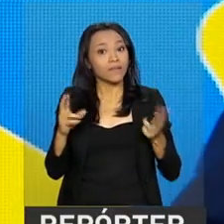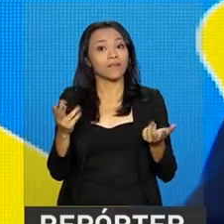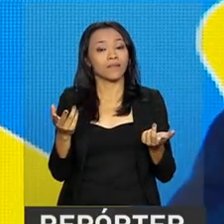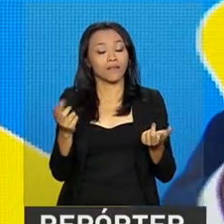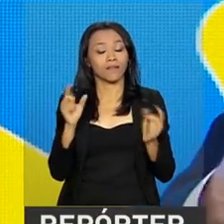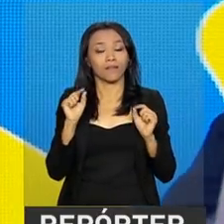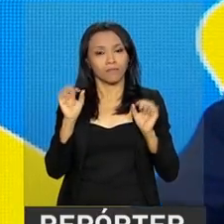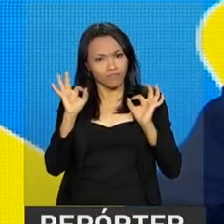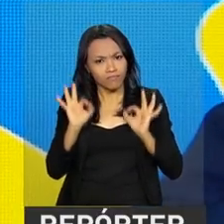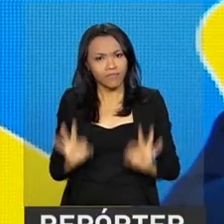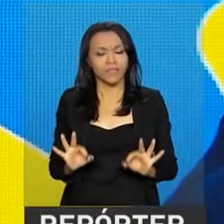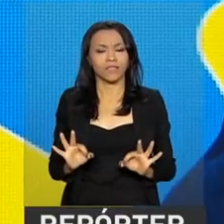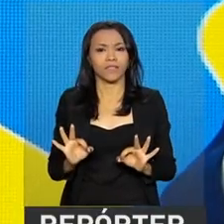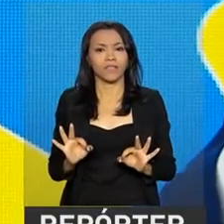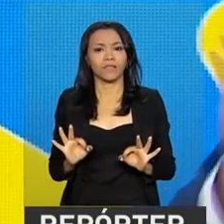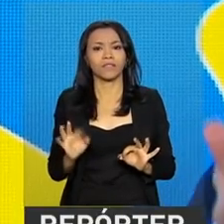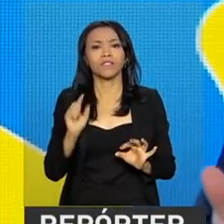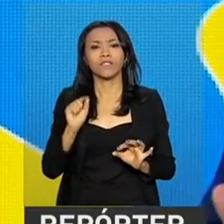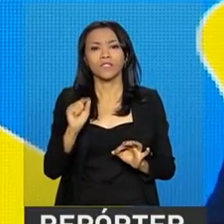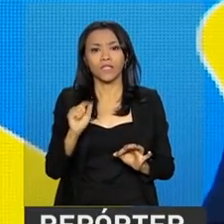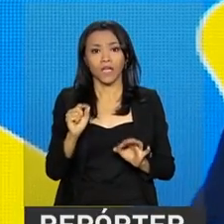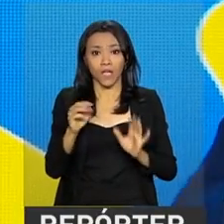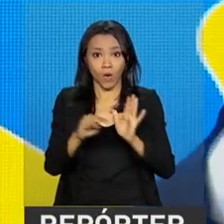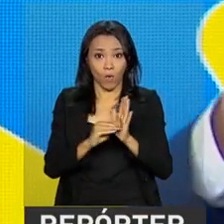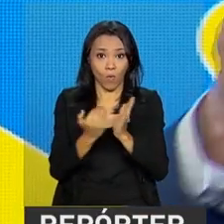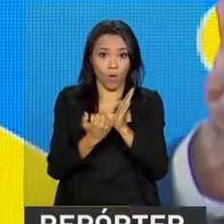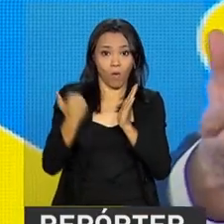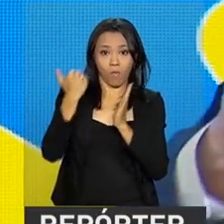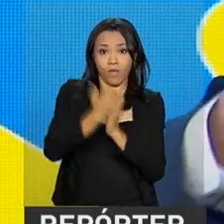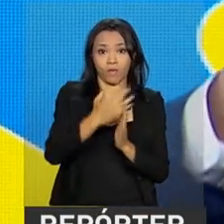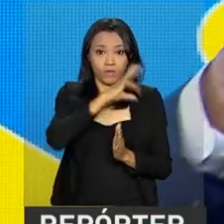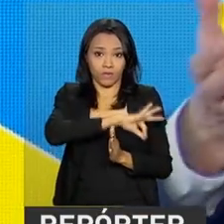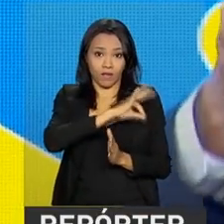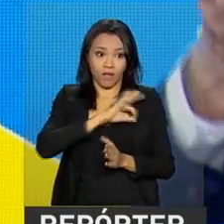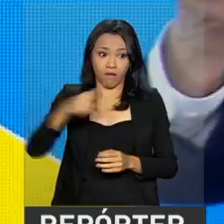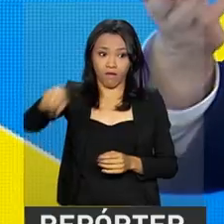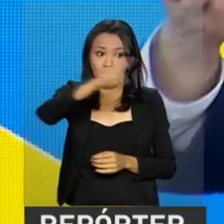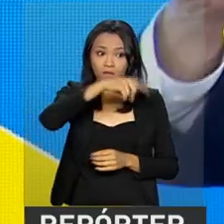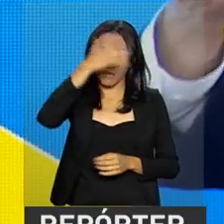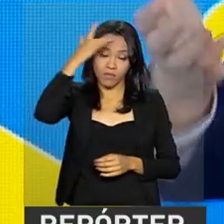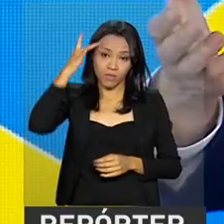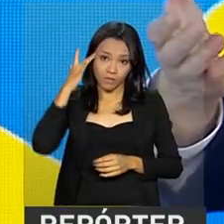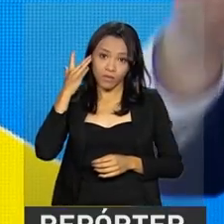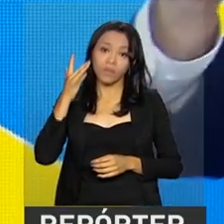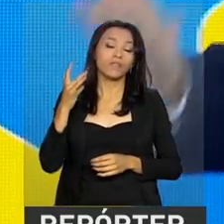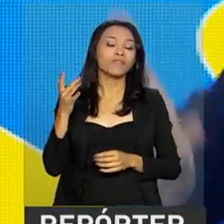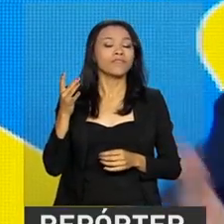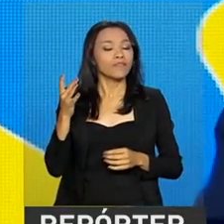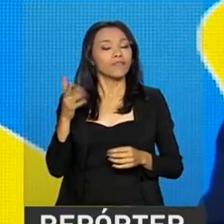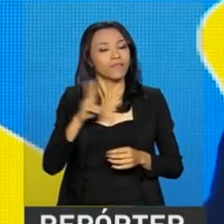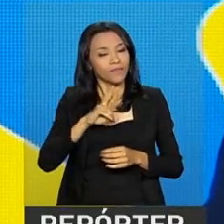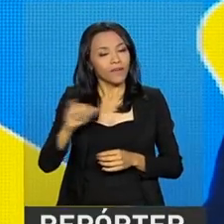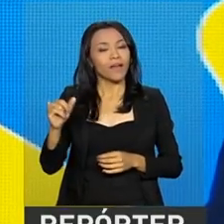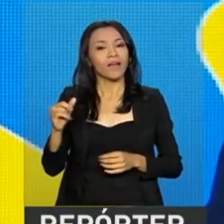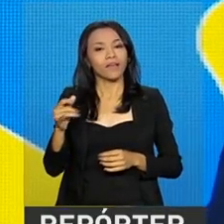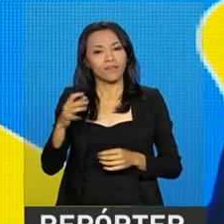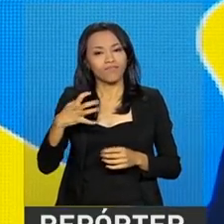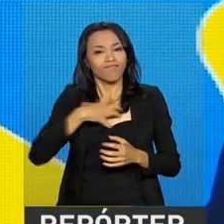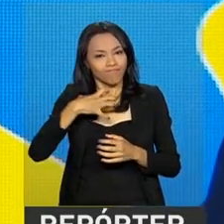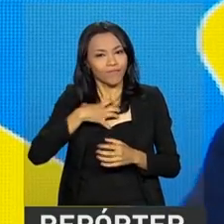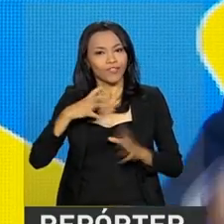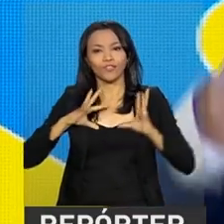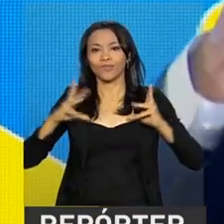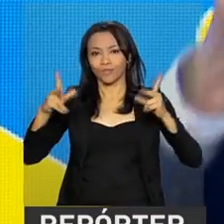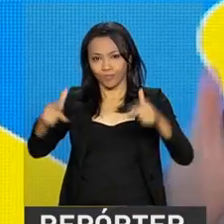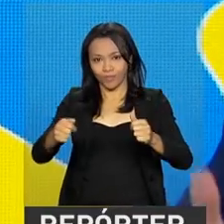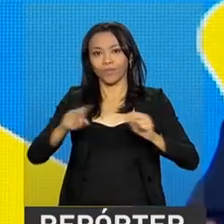fato que há o aumento da renda já se cada vez mais seja evidente para todos